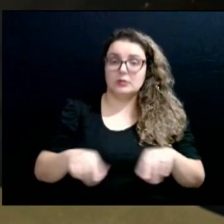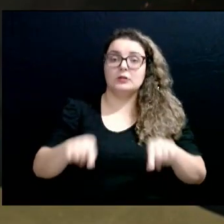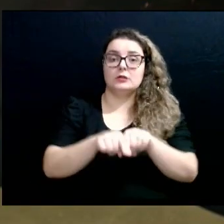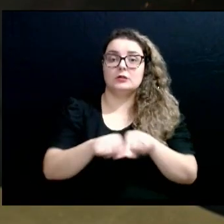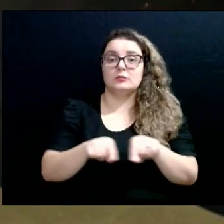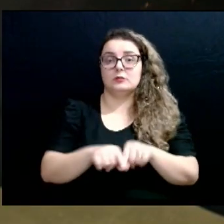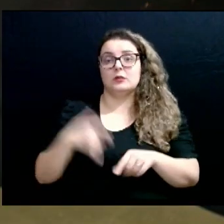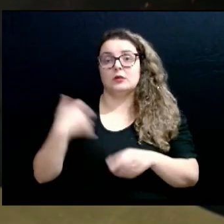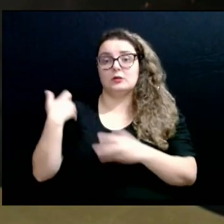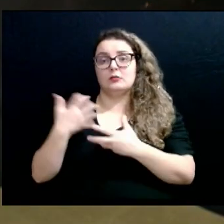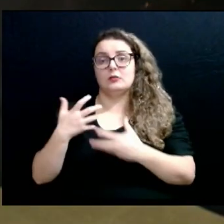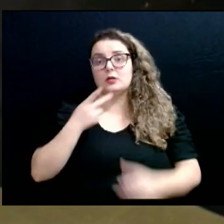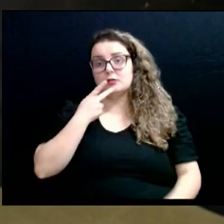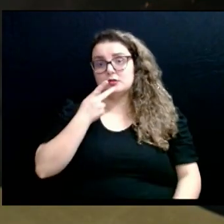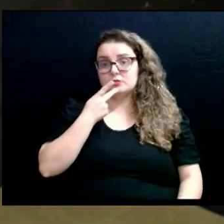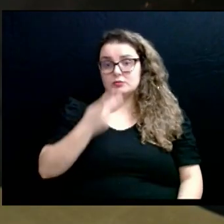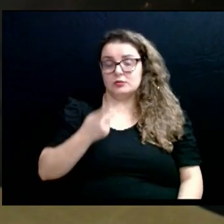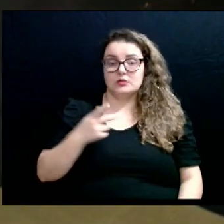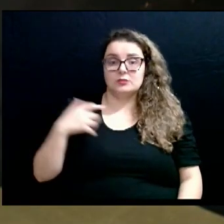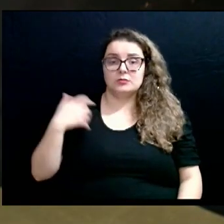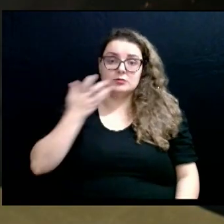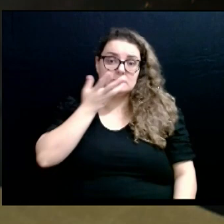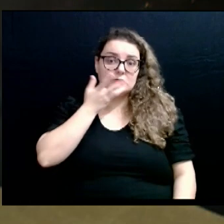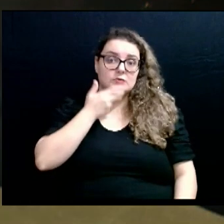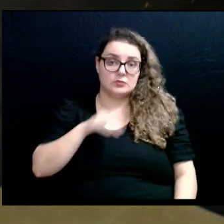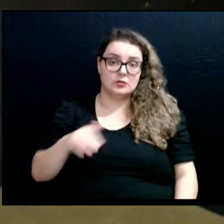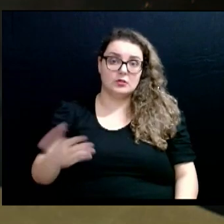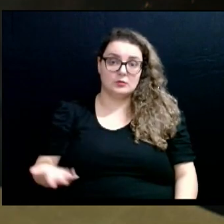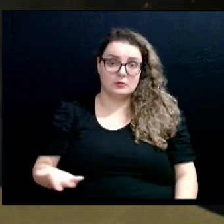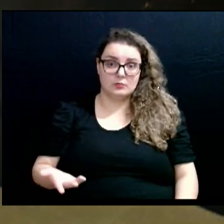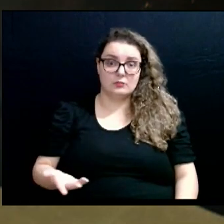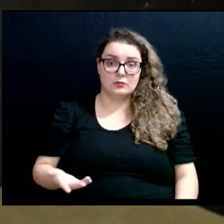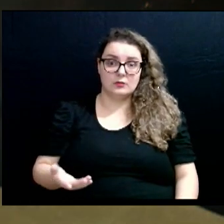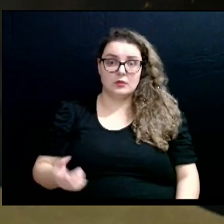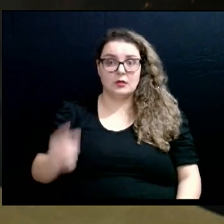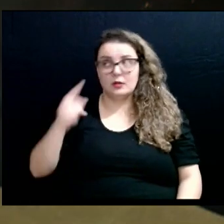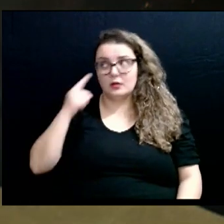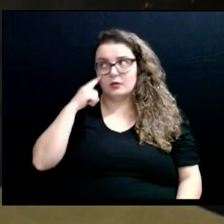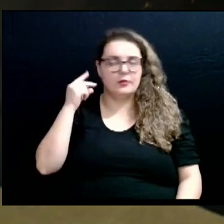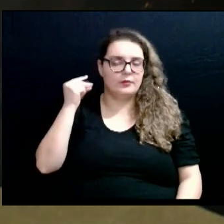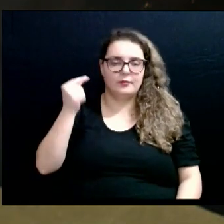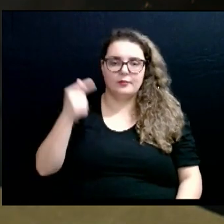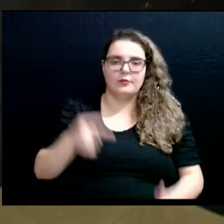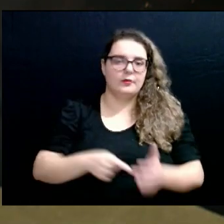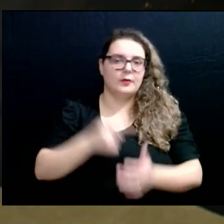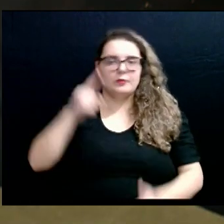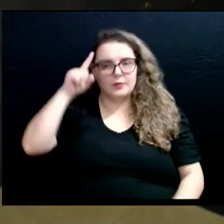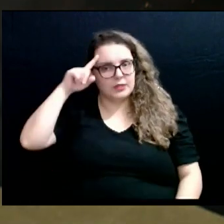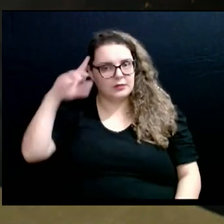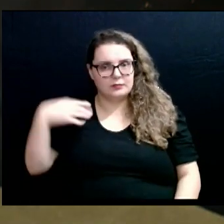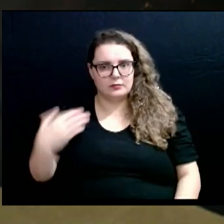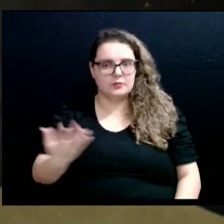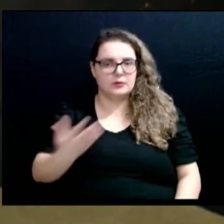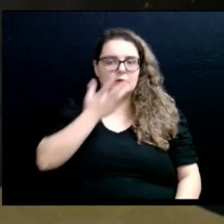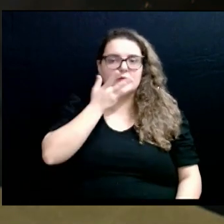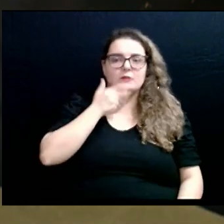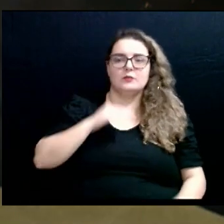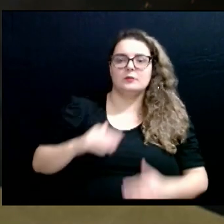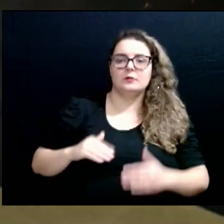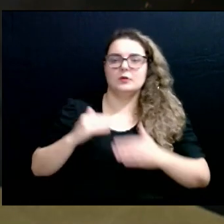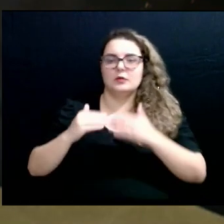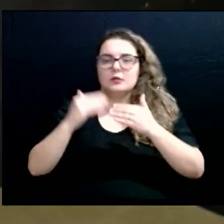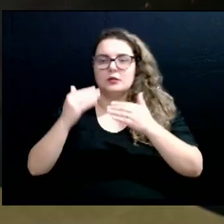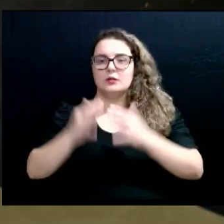gente fala de criança porque é o que vem na nossa cabeça, no nosso cotidiano. A criança, ela tá em desenvolvimento, ela